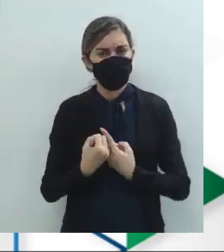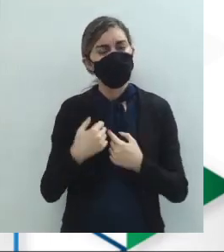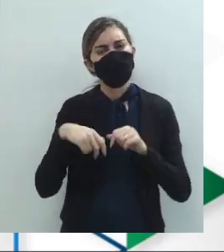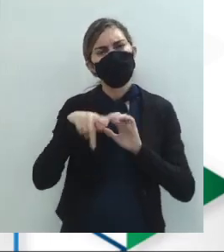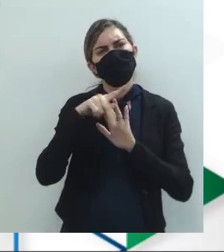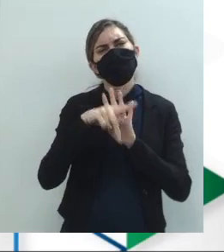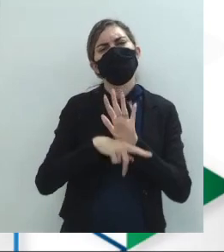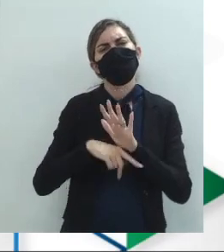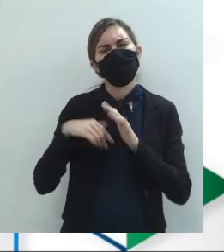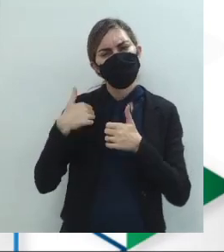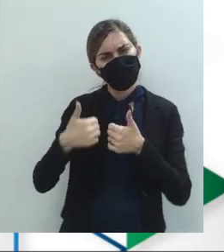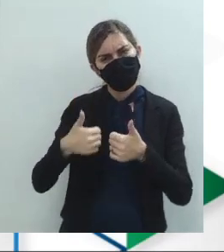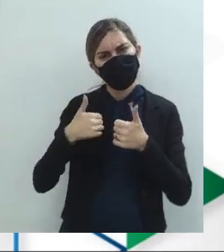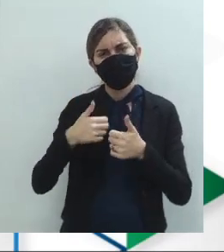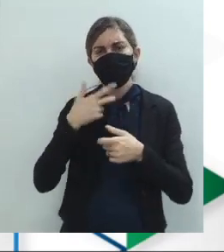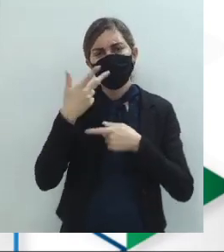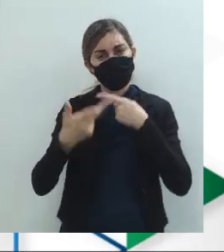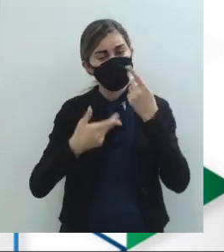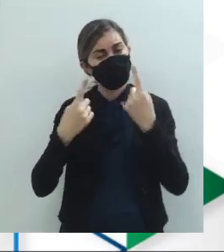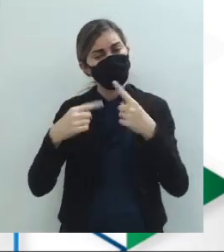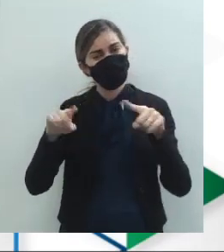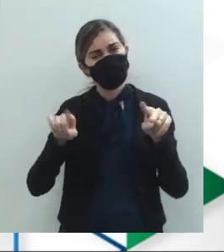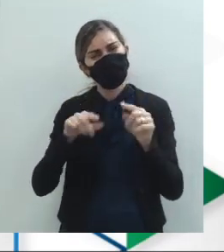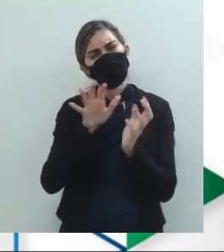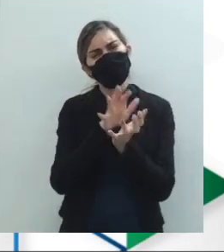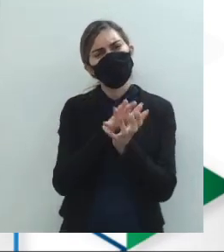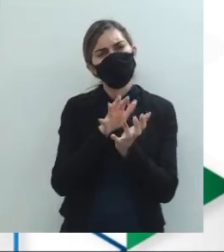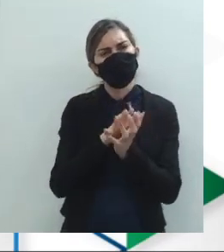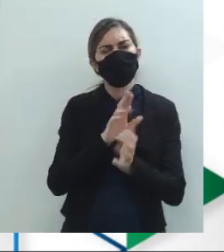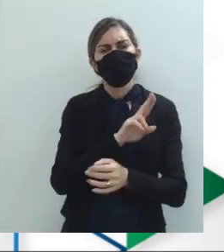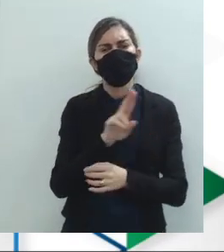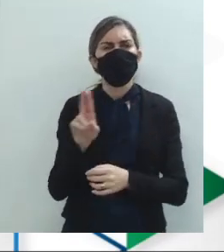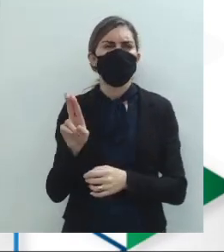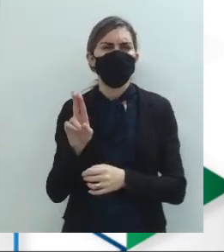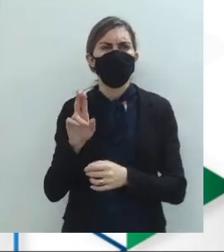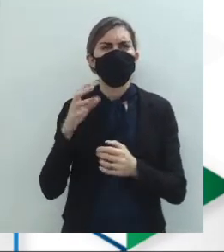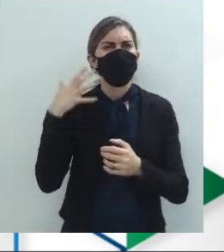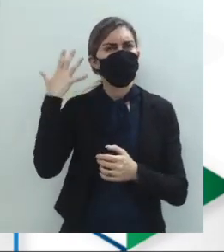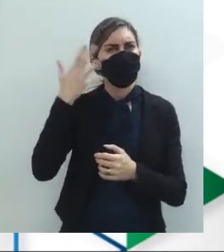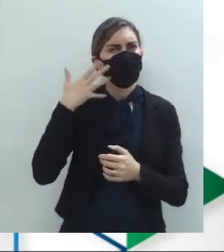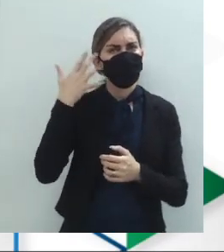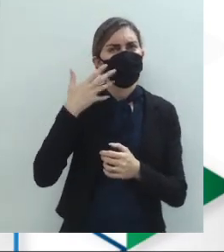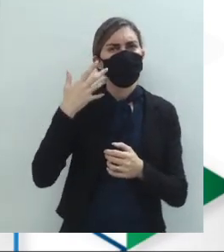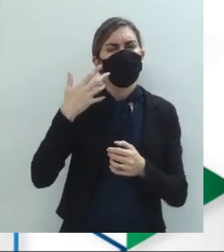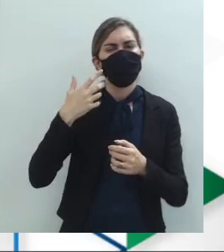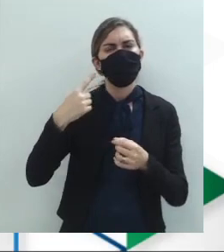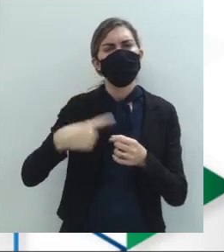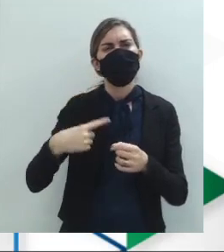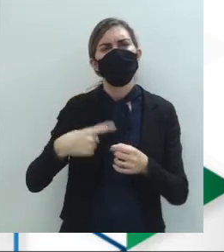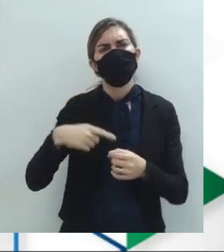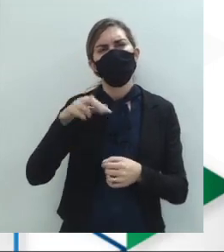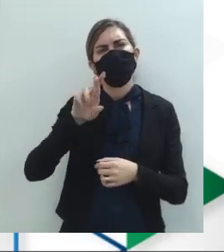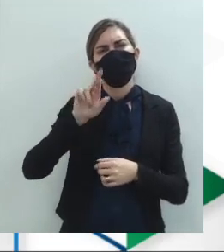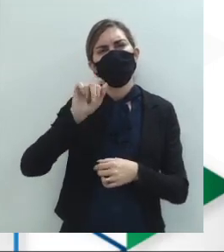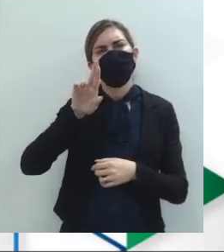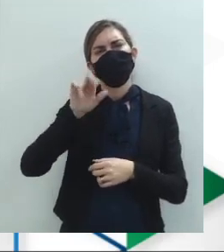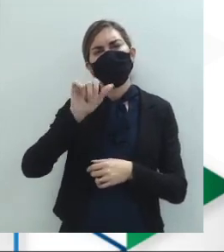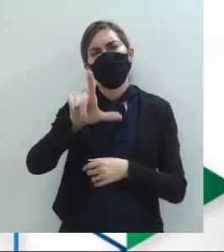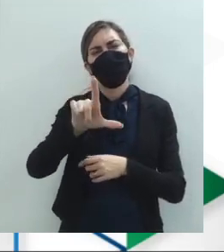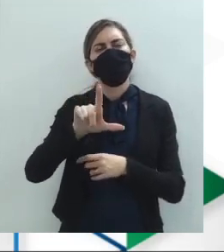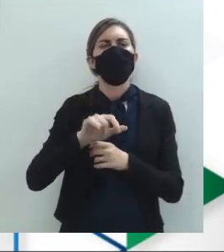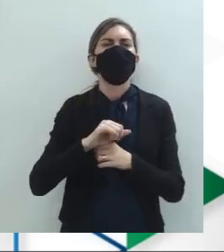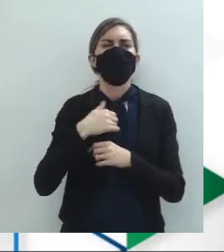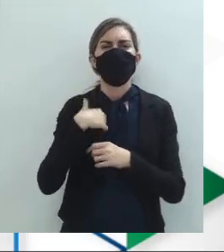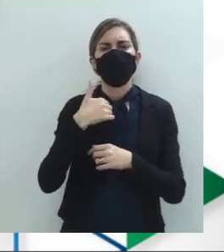projeto que vinha dando muito o que falar na música pernambucana, que se chama Som na Rural, né? Então, esse projeto ele já